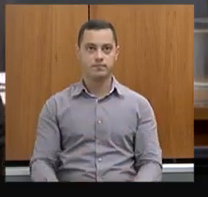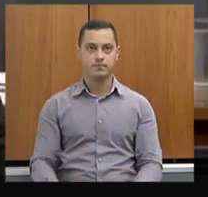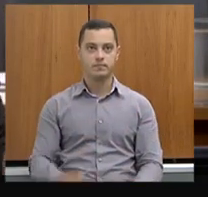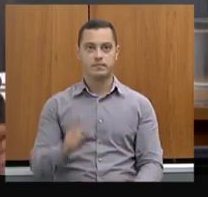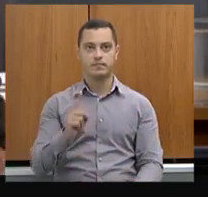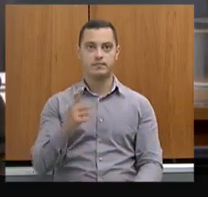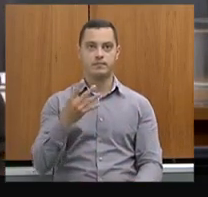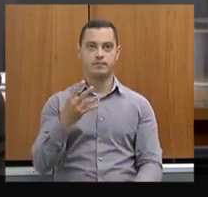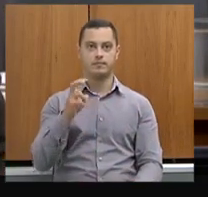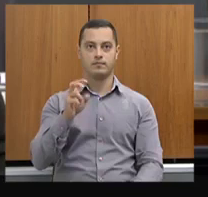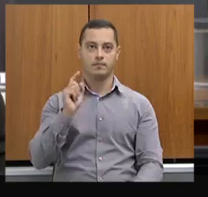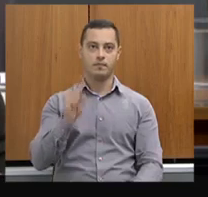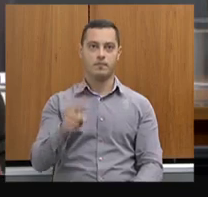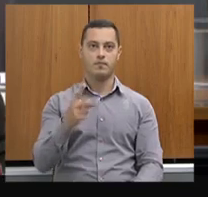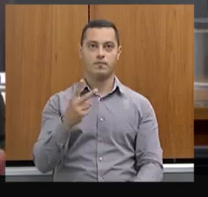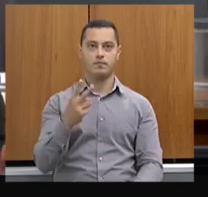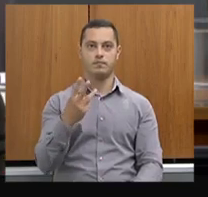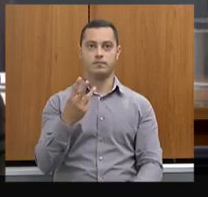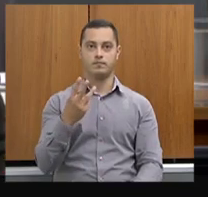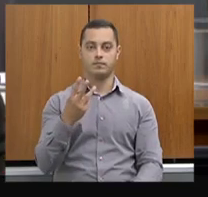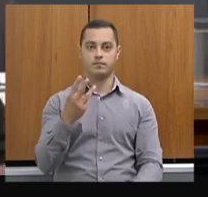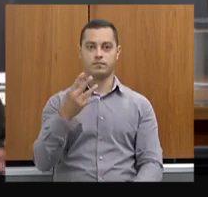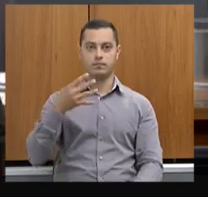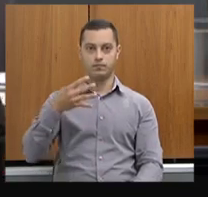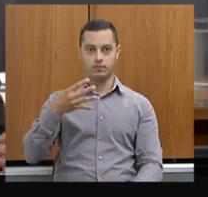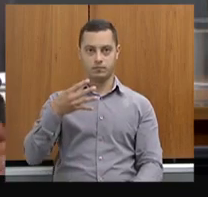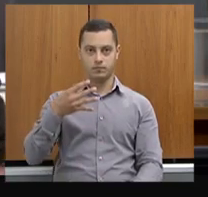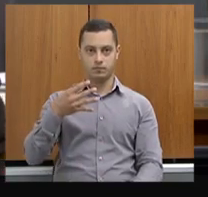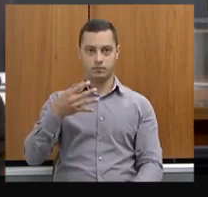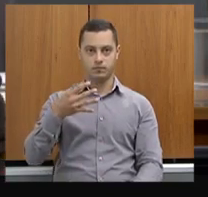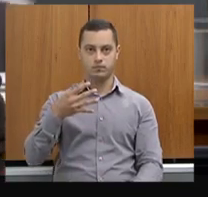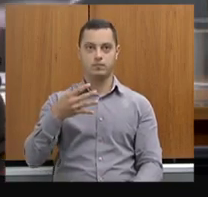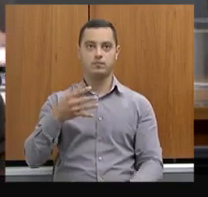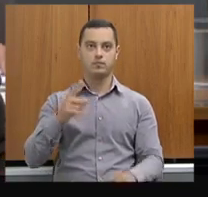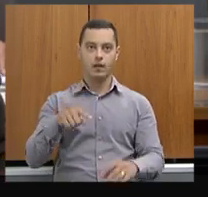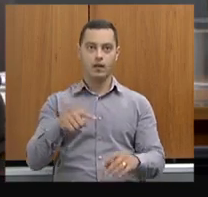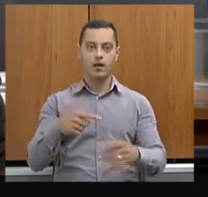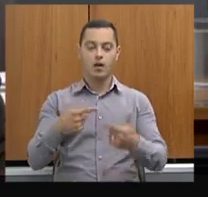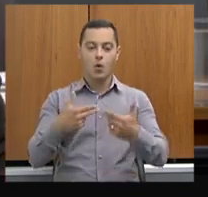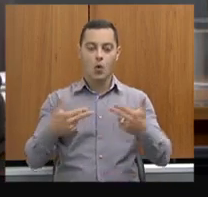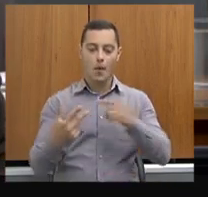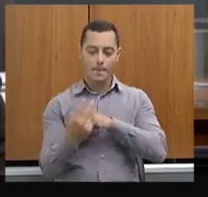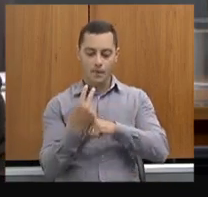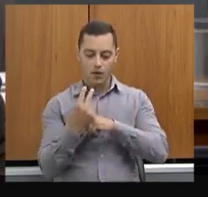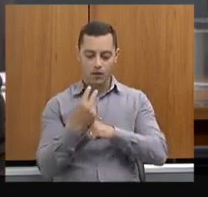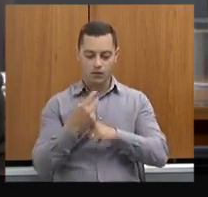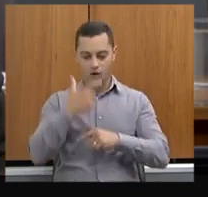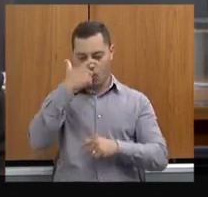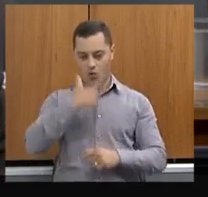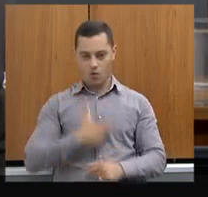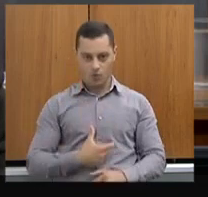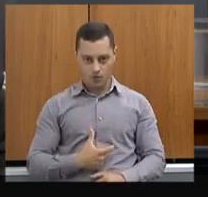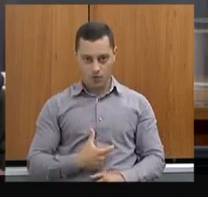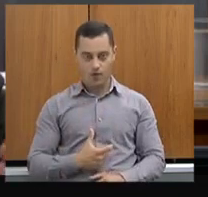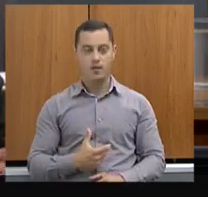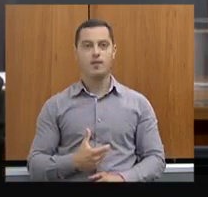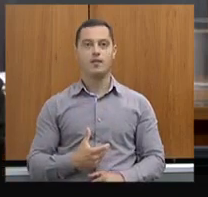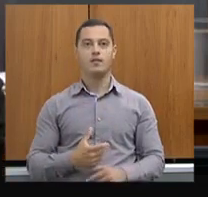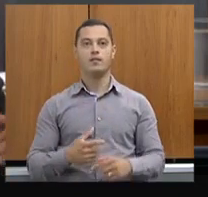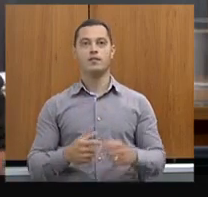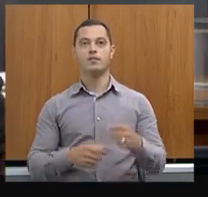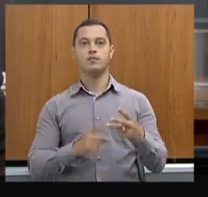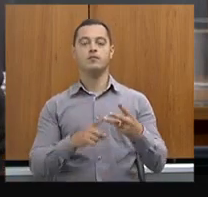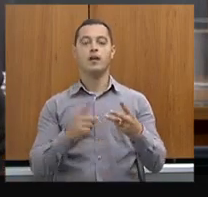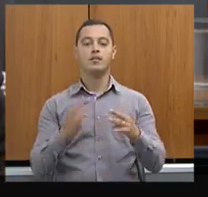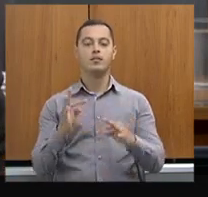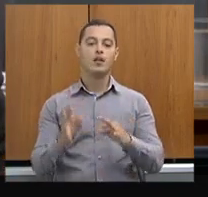145.234 equipamentos operacionais também de proteção individual equipamentos de